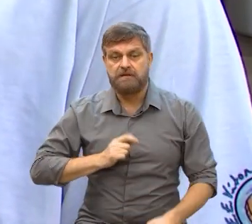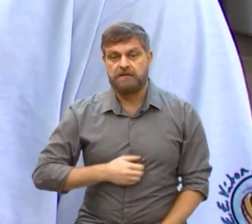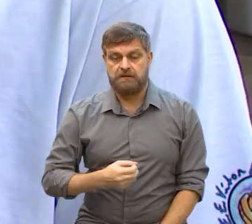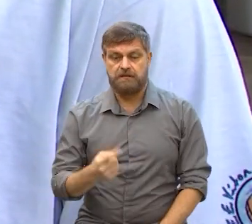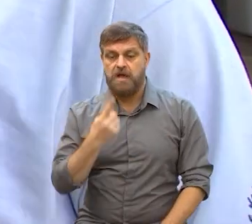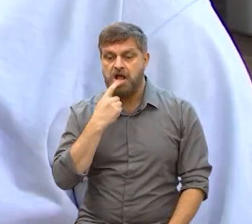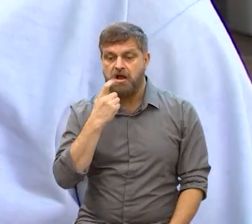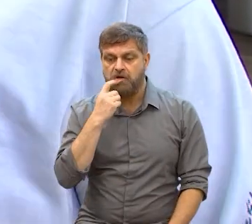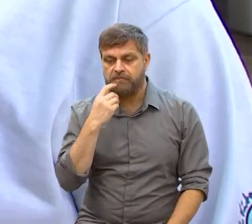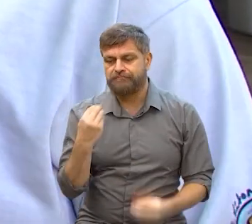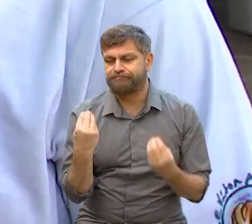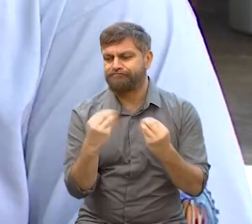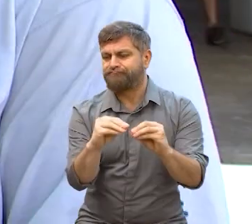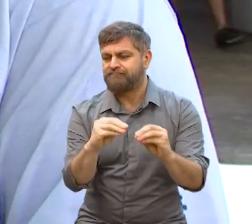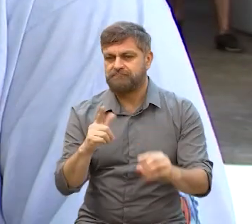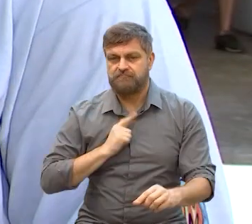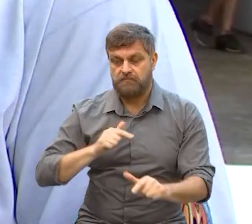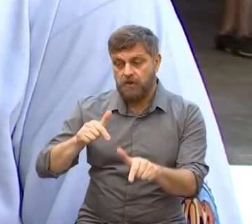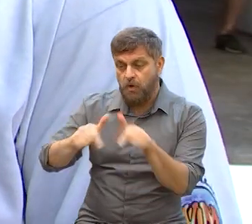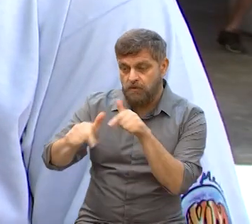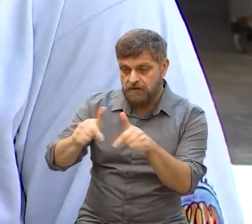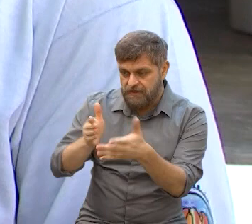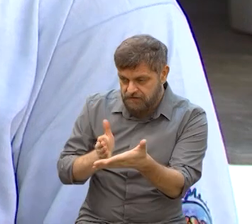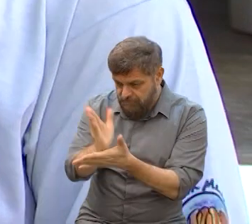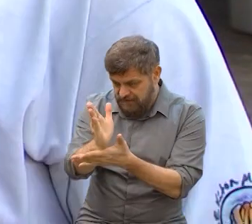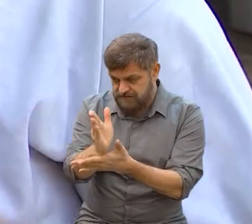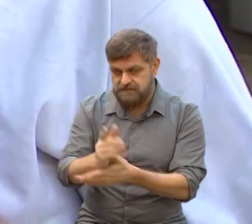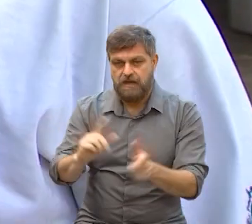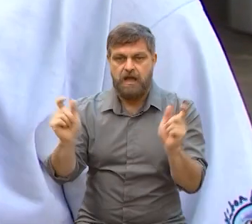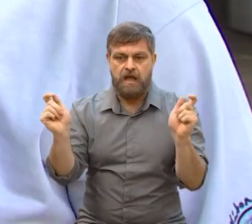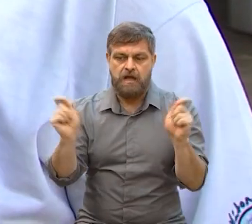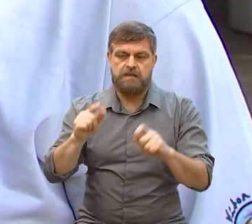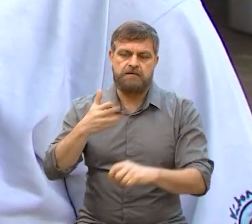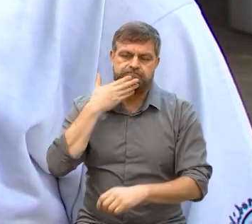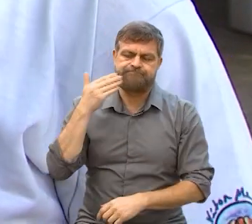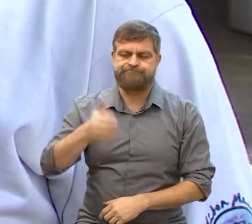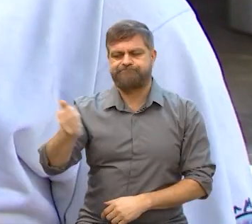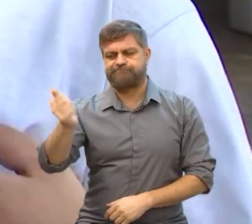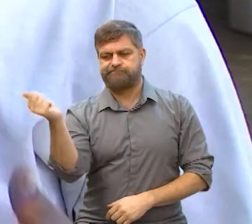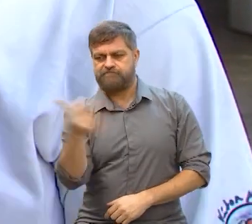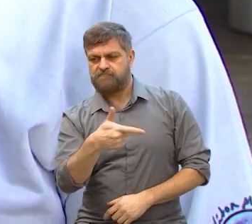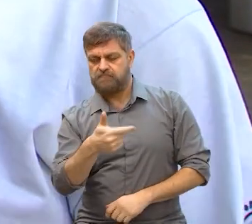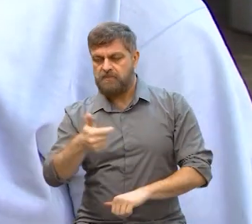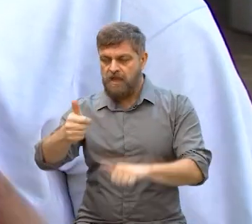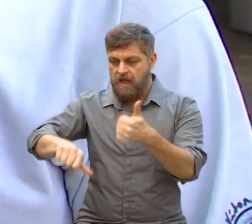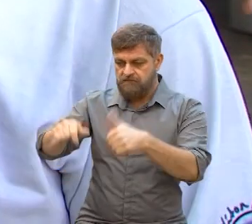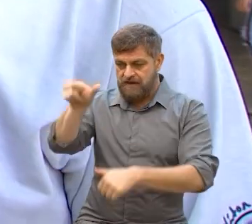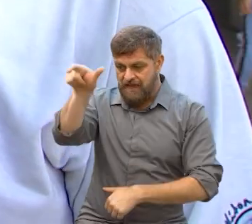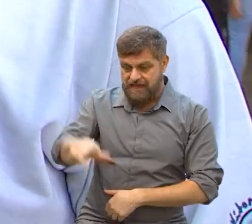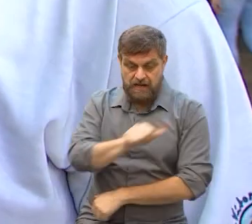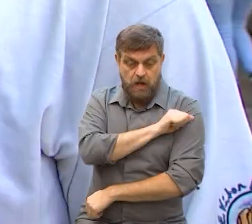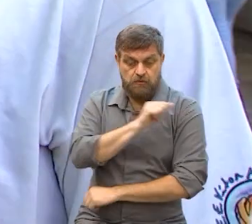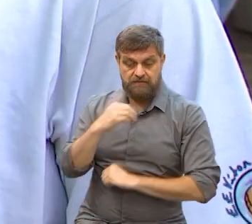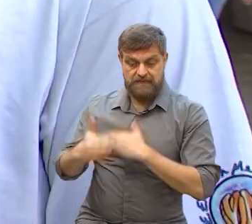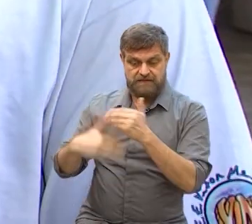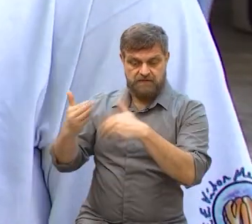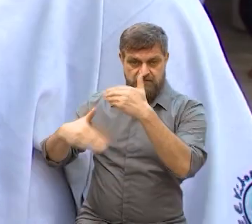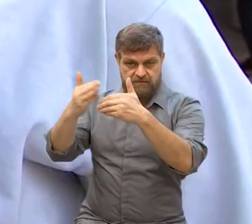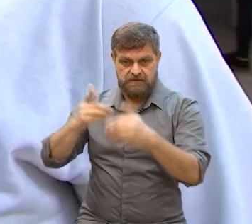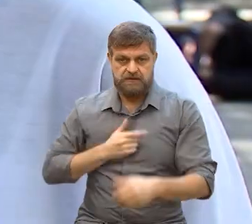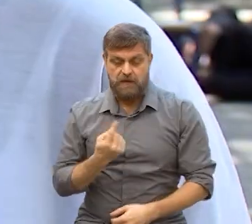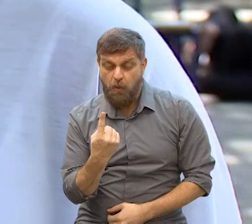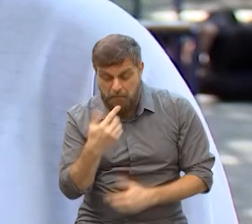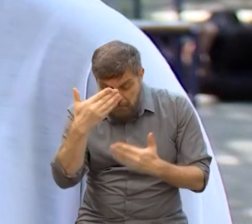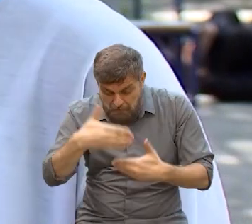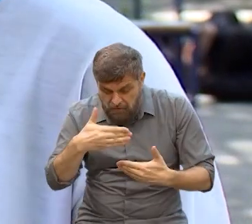nota vermelha já. Então algumas vezes um trabalho que passa pode ser muito melhor, que vai avaliar, ele vai se desenvolver bem mais do que simplesmente uma